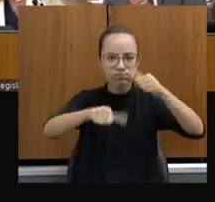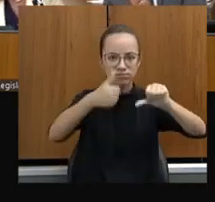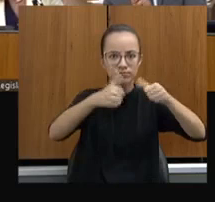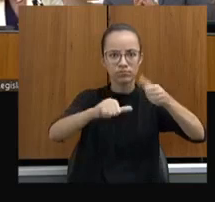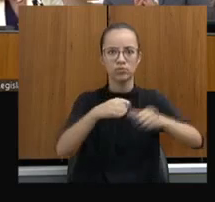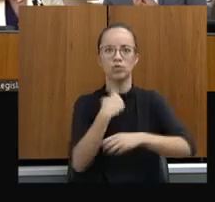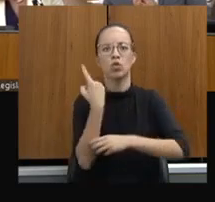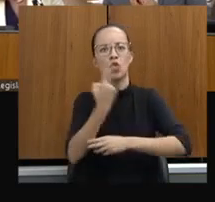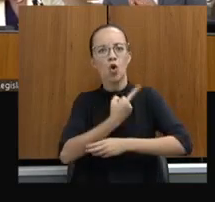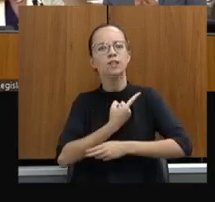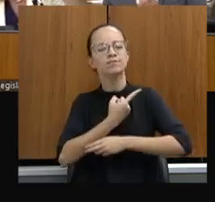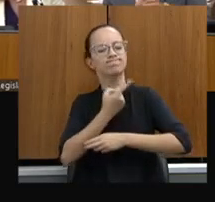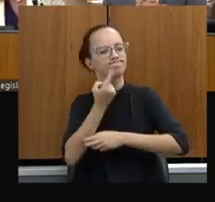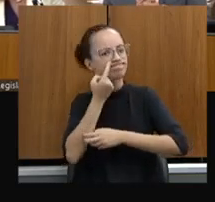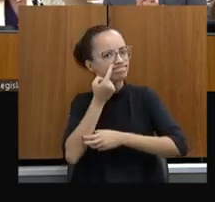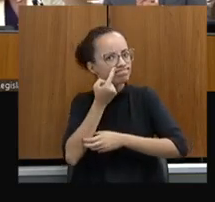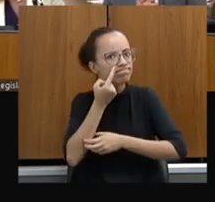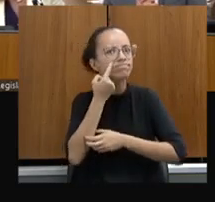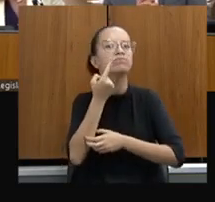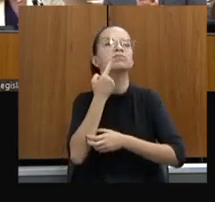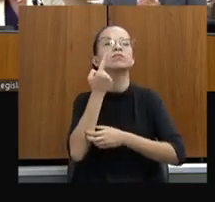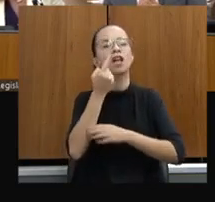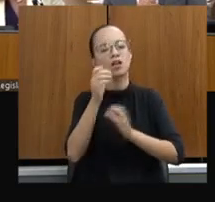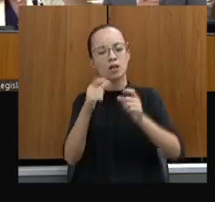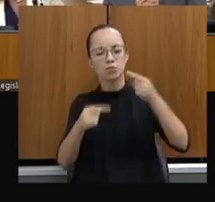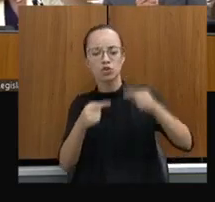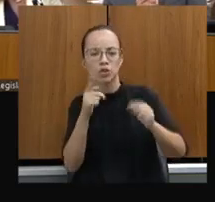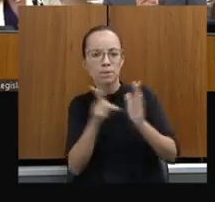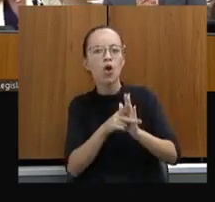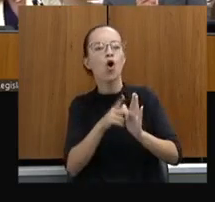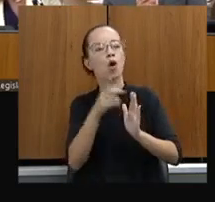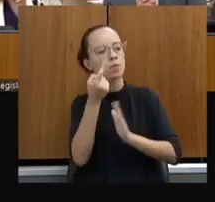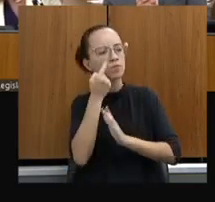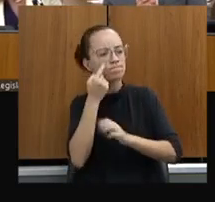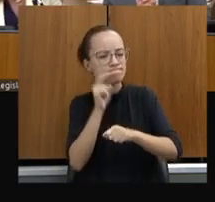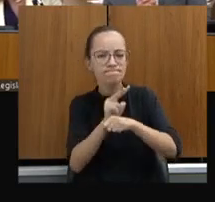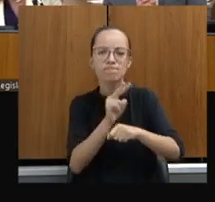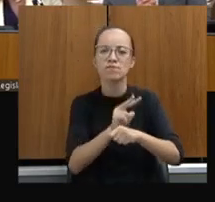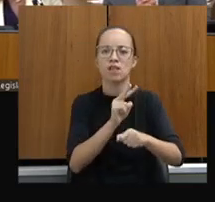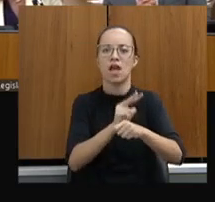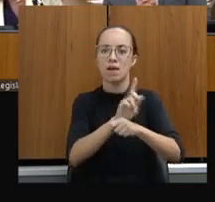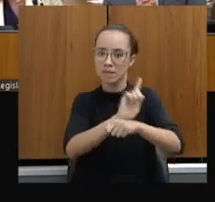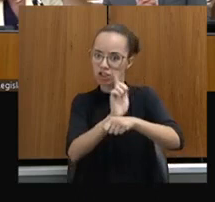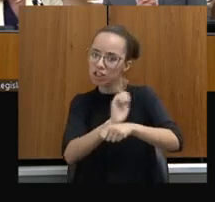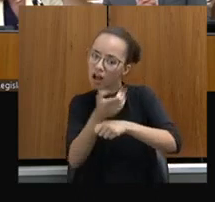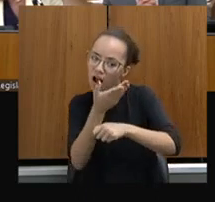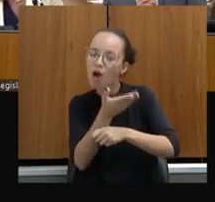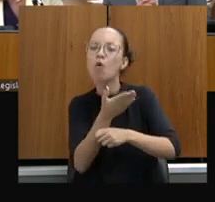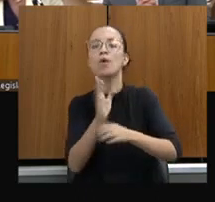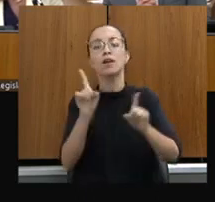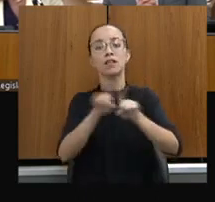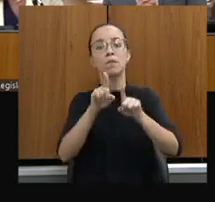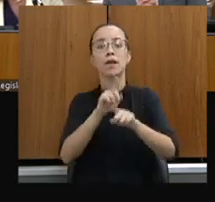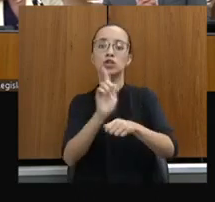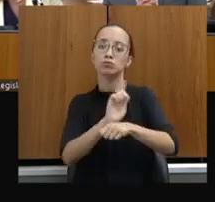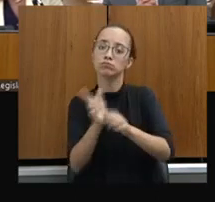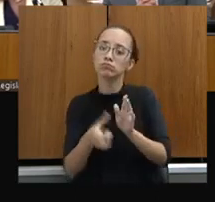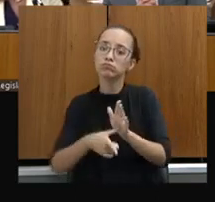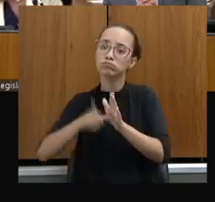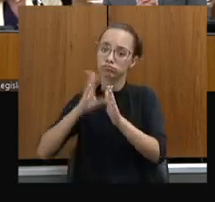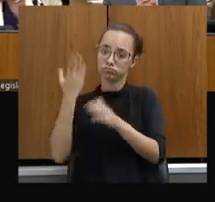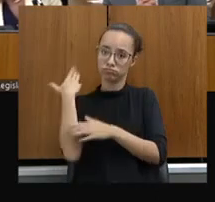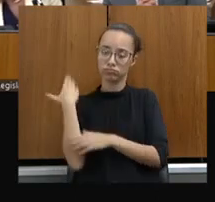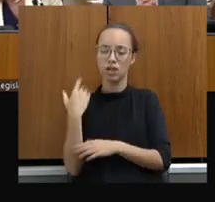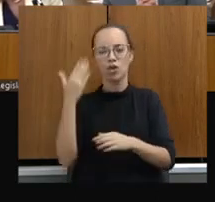temos o cuidado devalhar nossas próprias políticas que foram implantadas por essa gestão e de governos anteriores porque